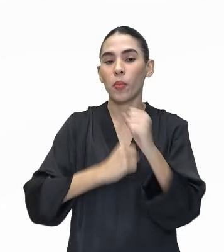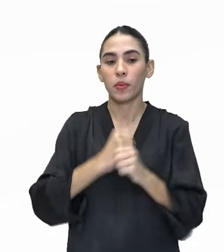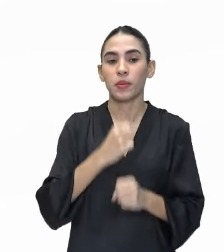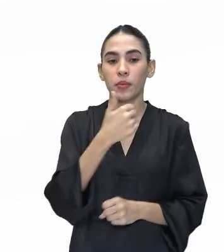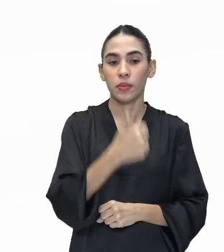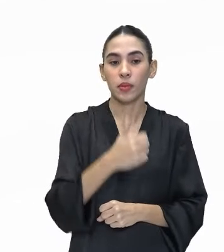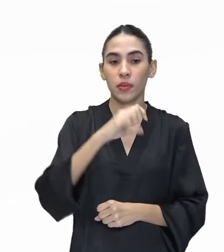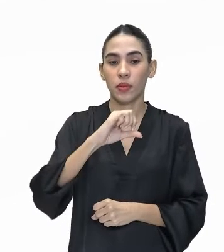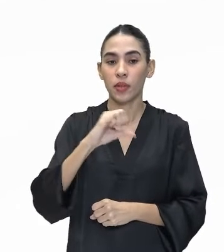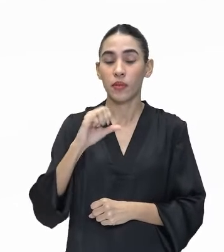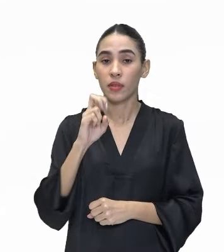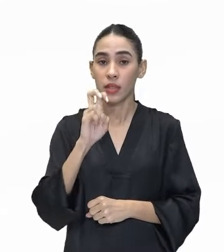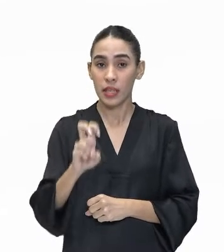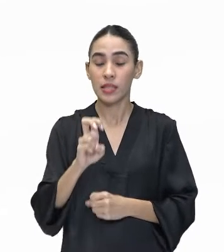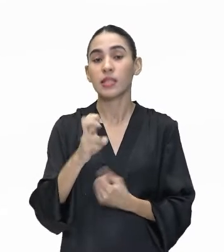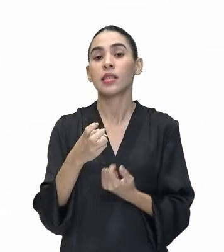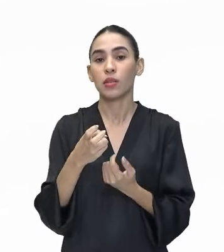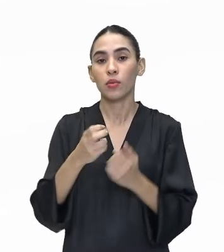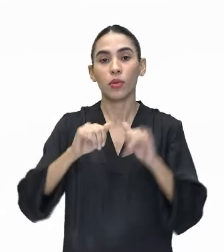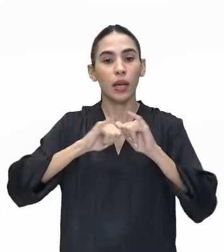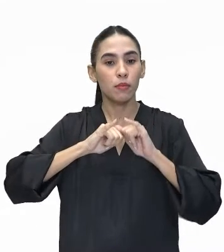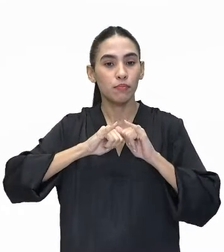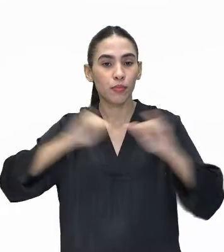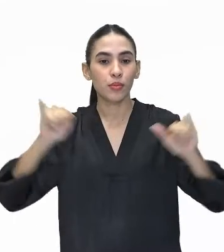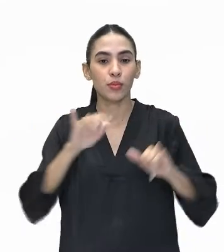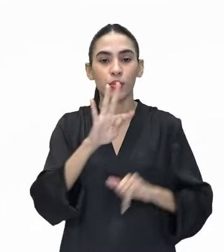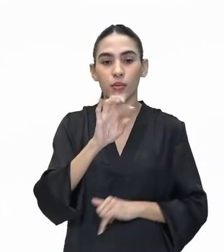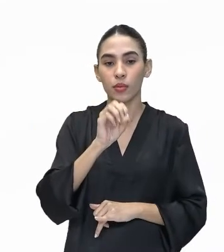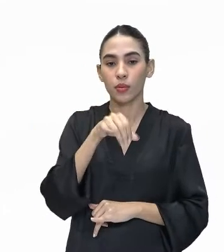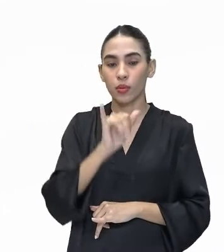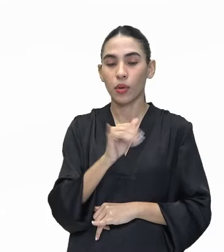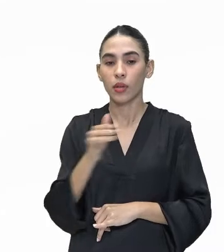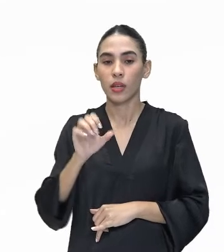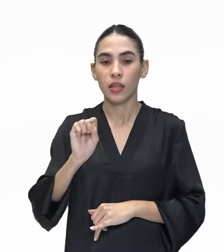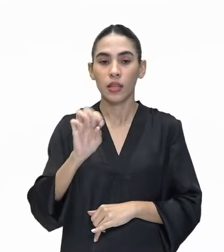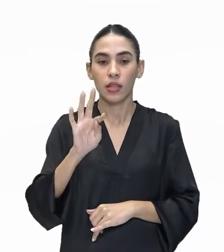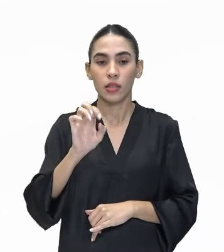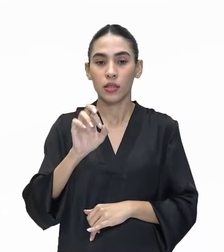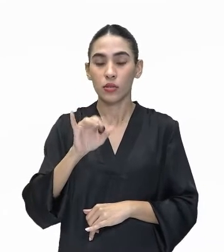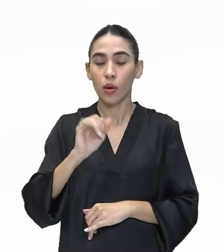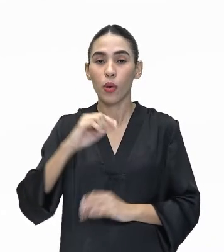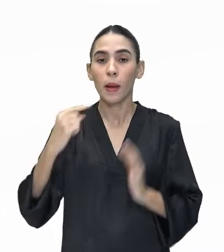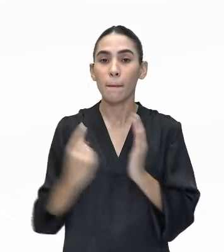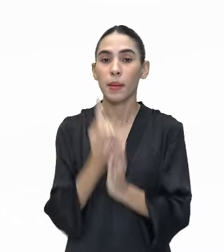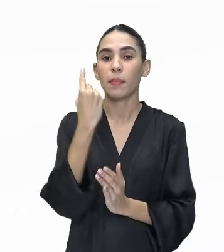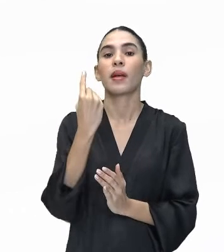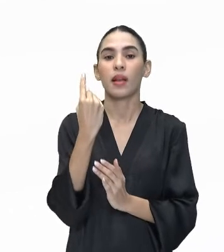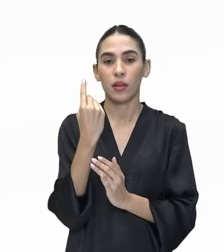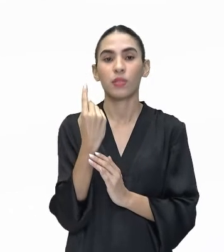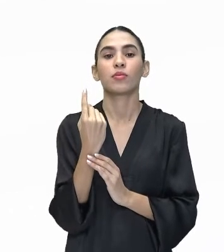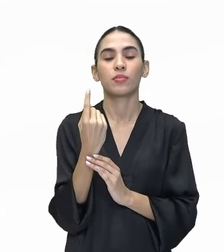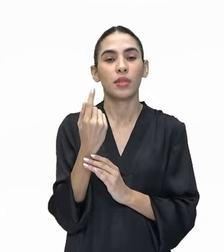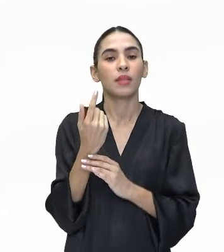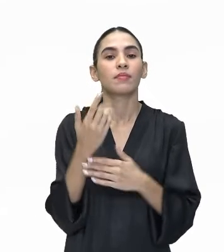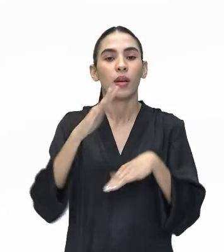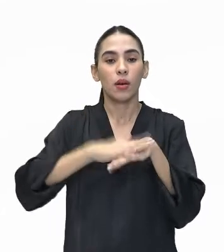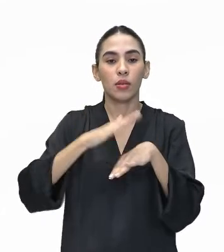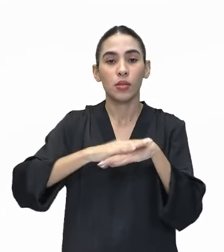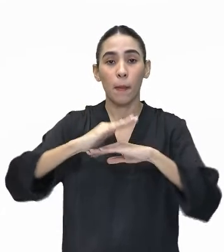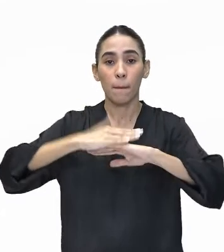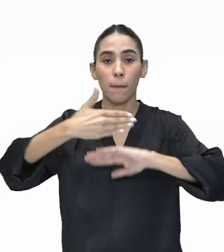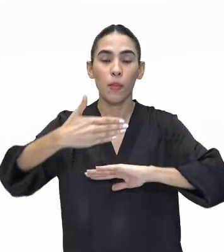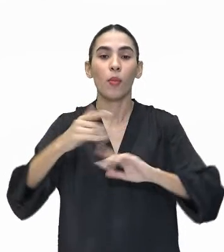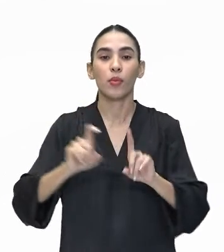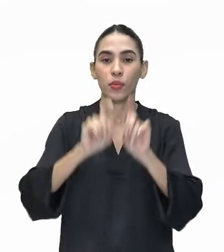1995 lançou Toy Story, o primeiro longa-metragem produzido